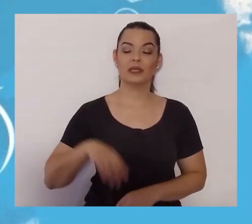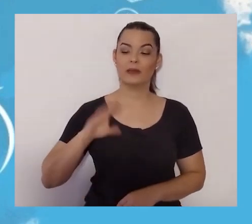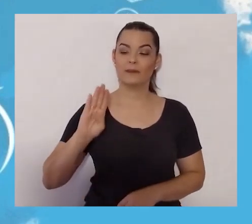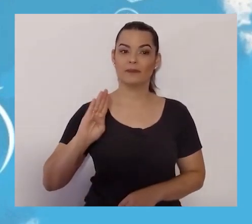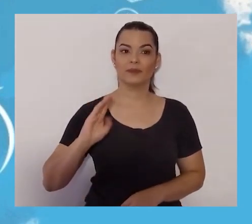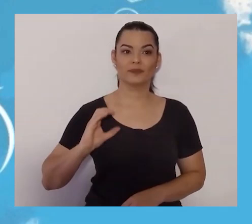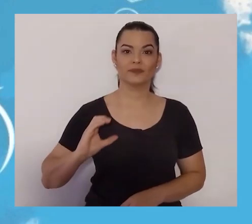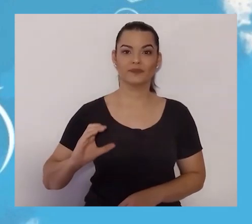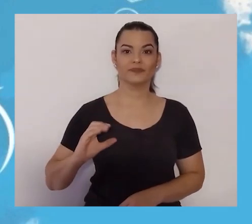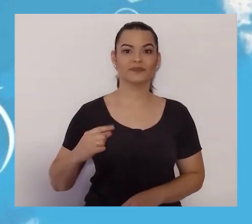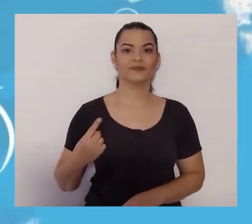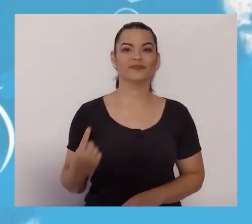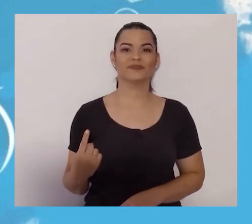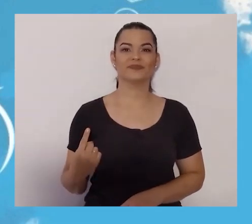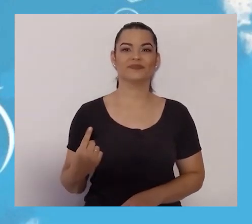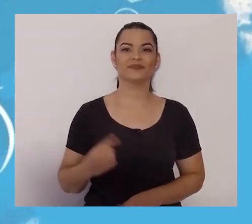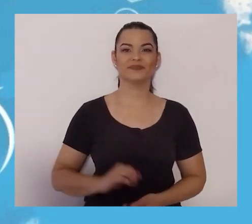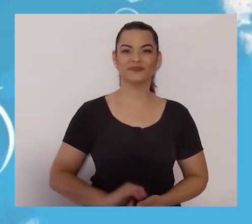C, 1.